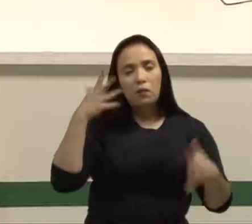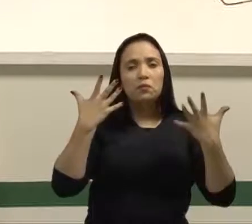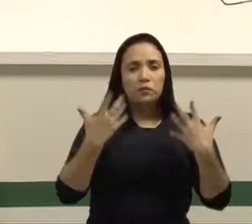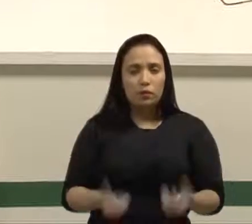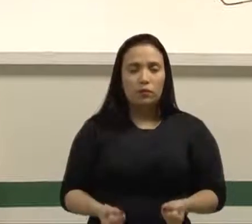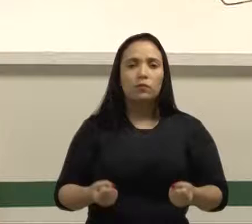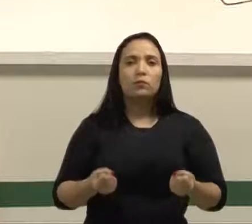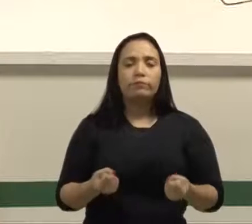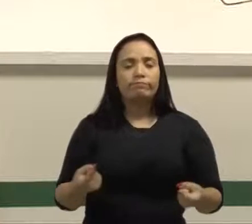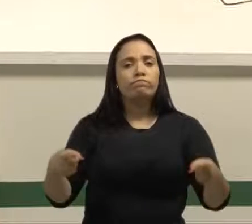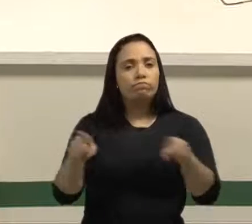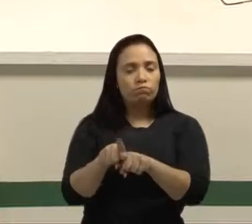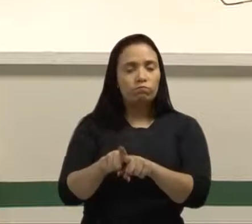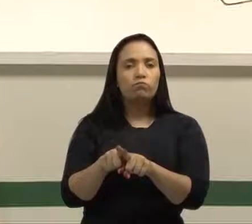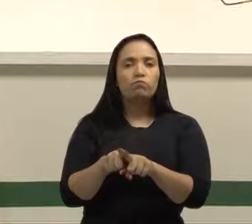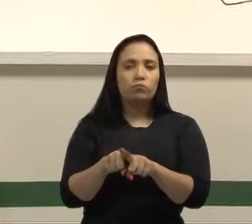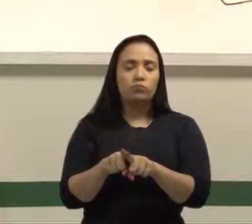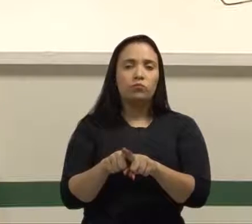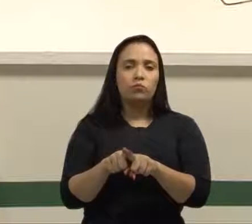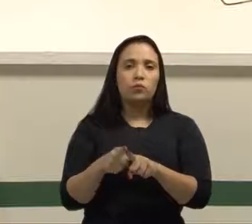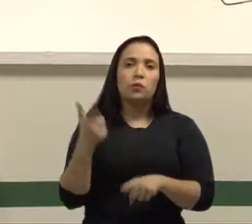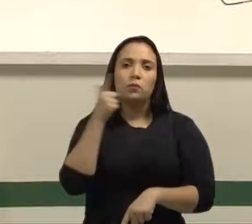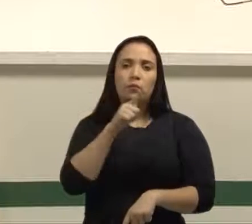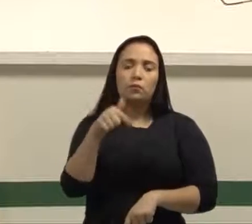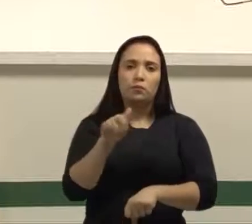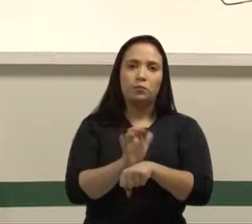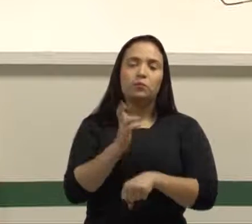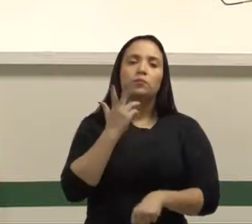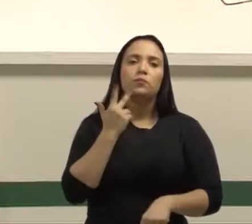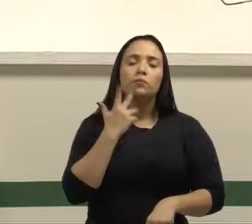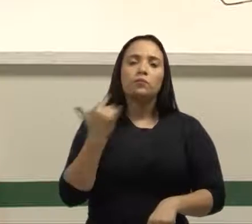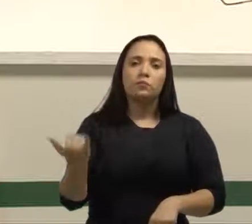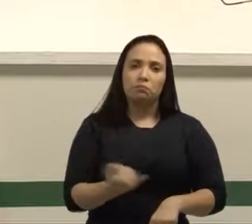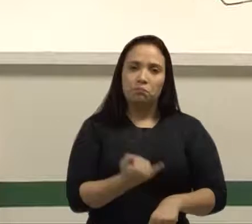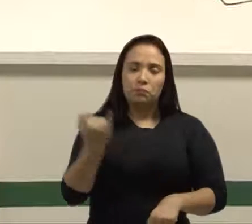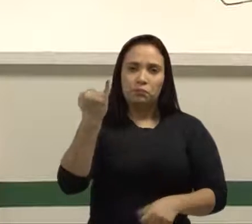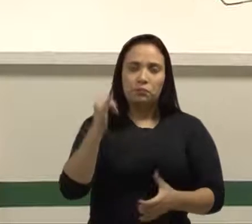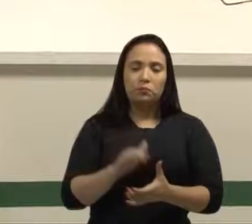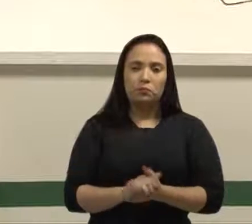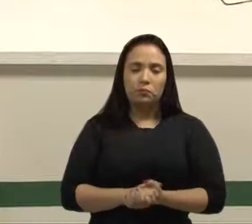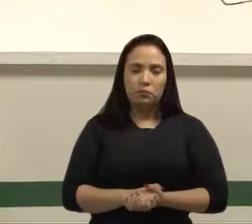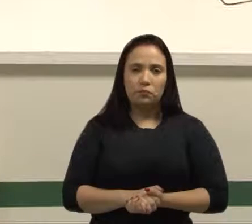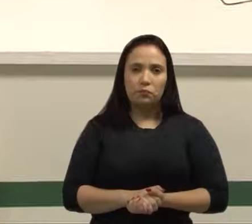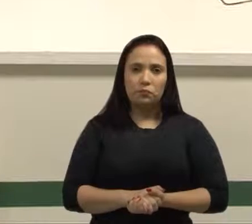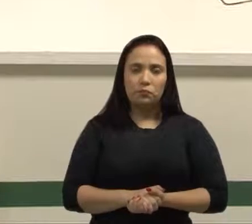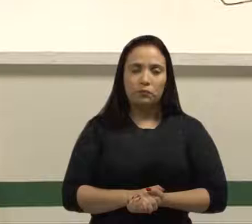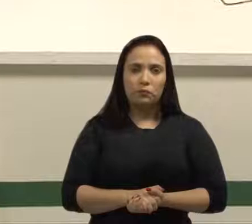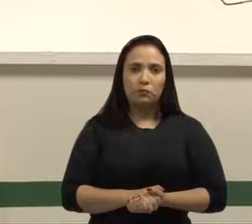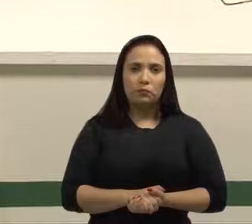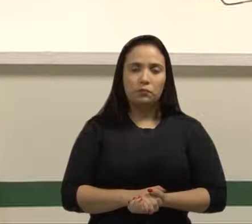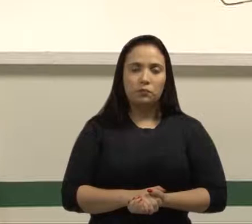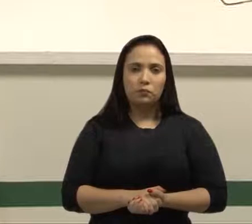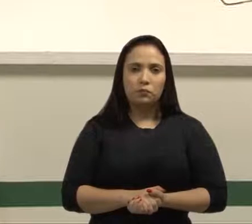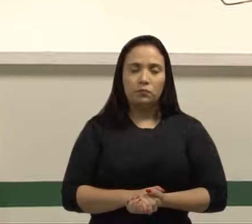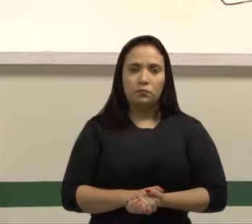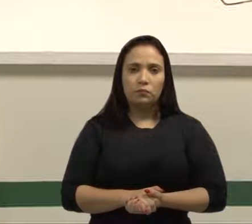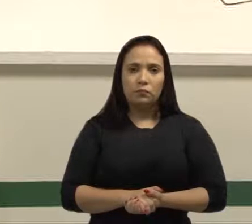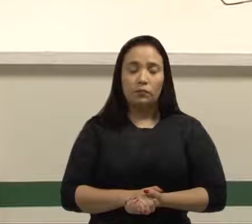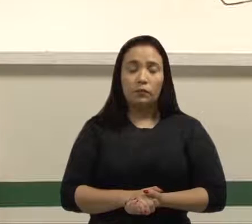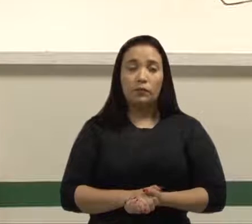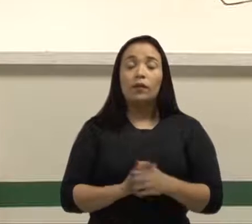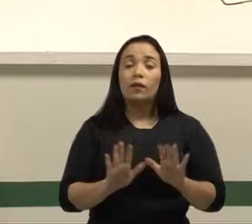seus colegas para que isso viesse para o estado de Ceará. É muito importante. E foi acatado, né? Foi acatado. Isso foi muito importante. Esse pensamento